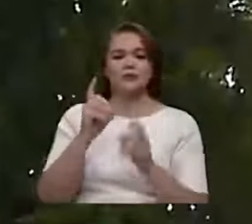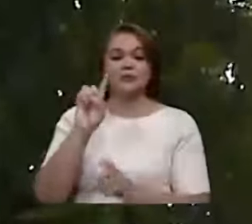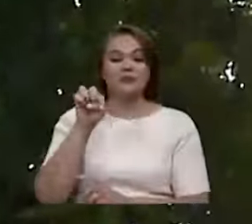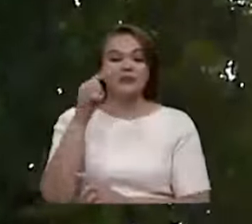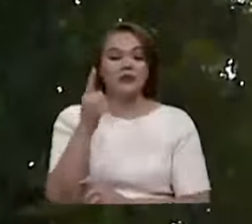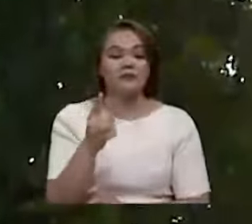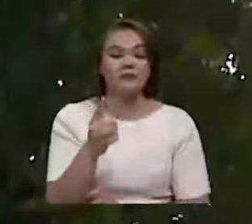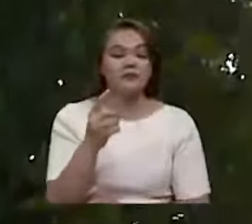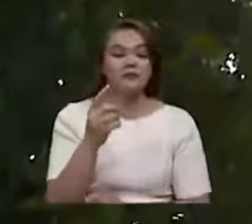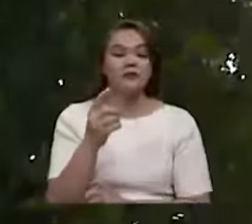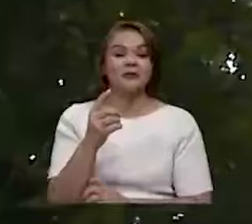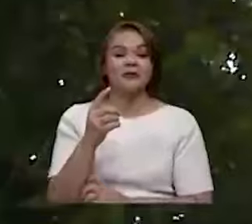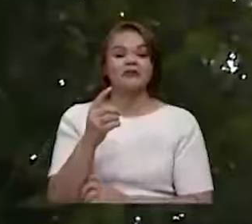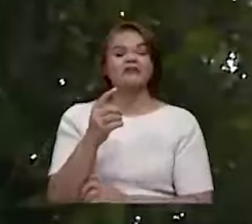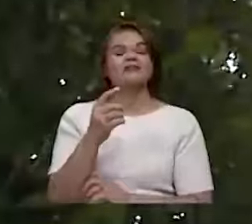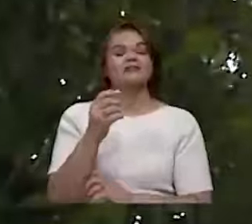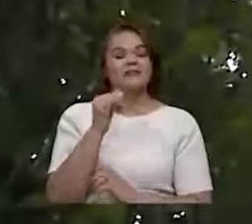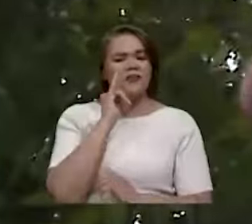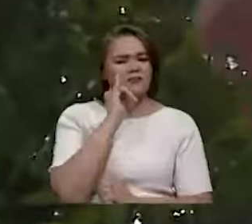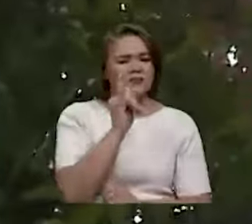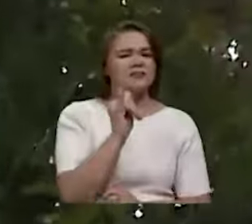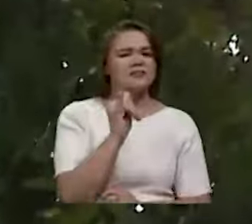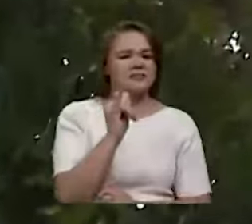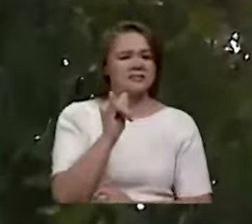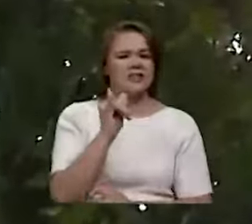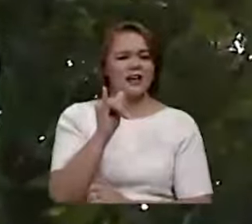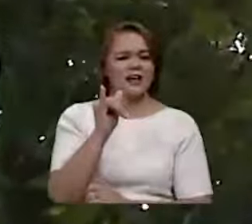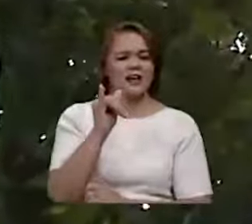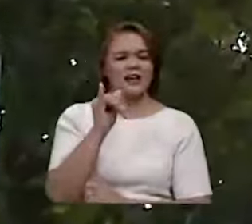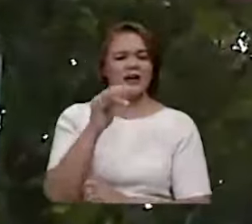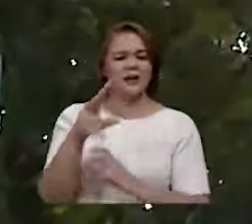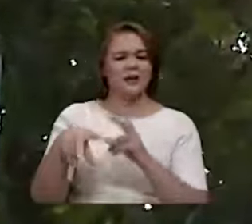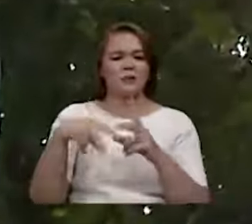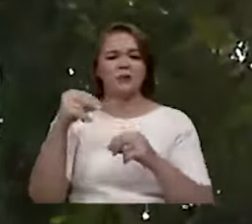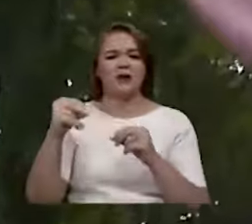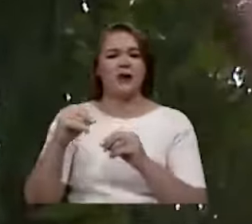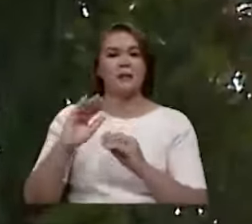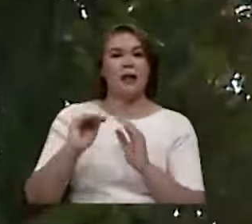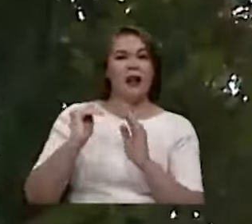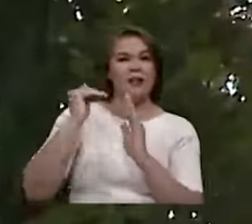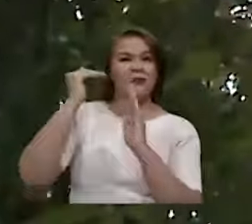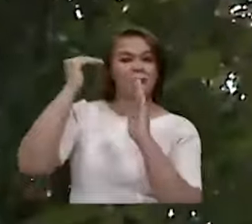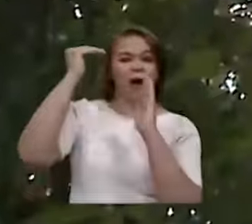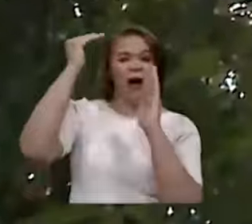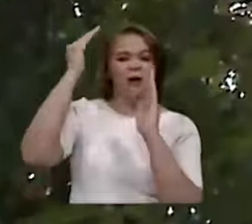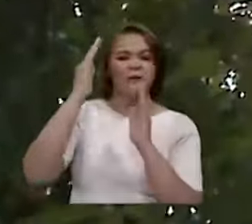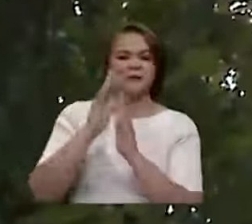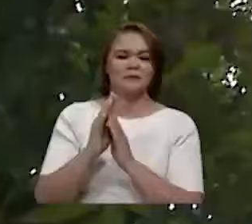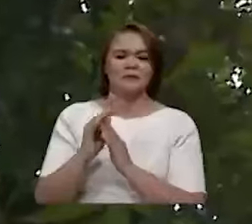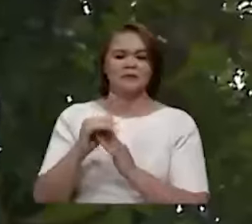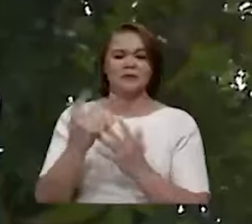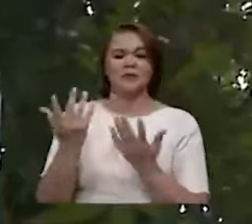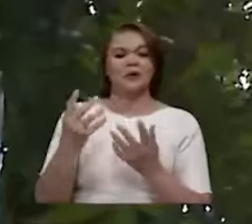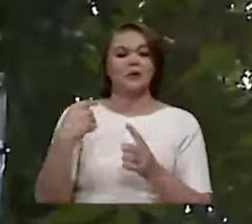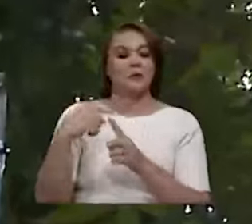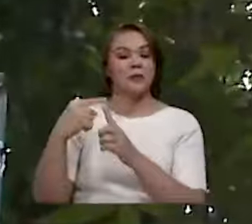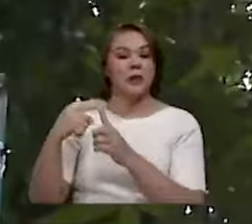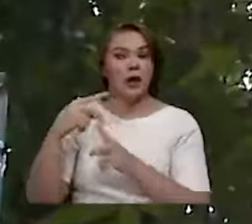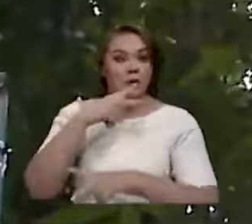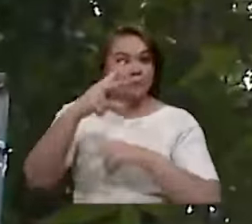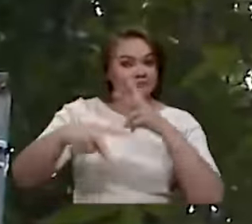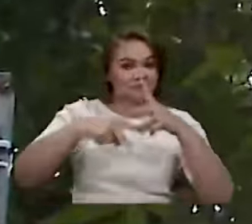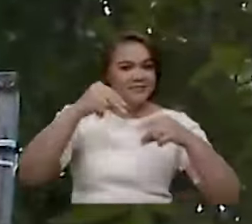essa premiação maravilhosa para vocês. É do alto! Do alto que eu vou dizer a premiação